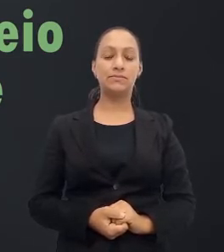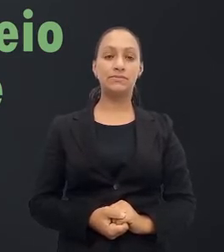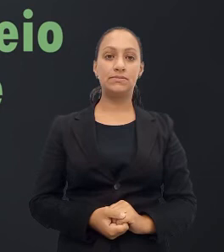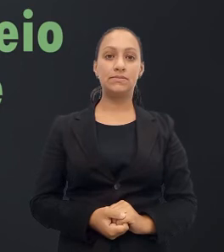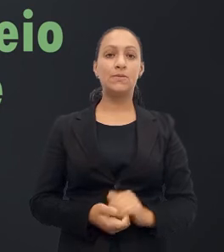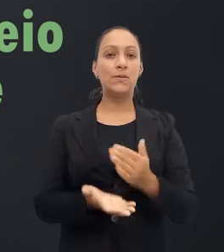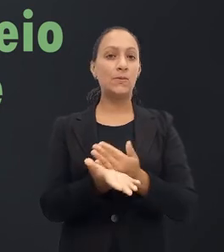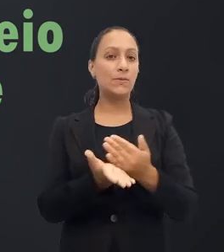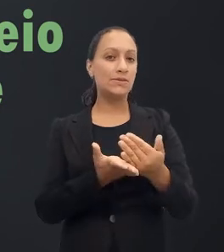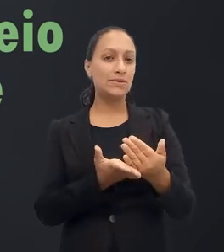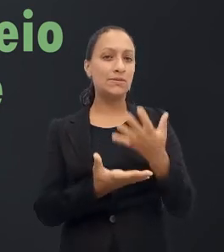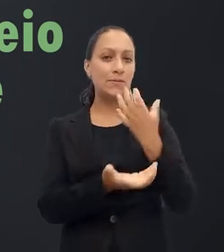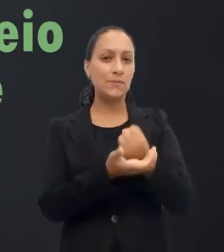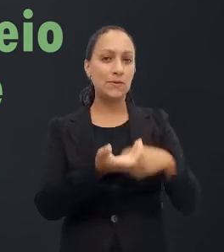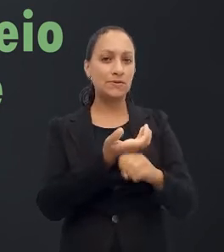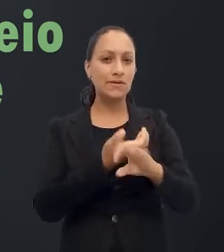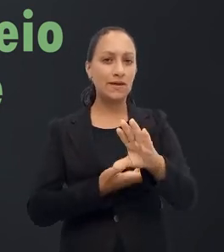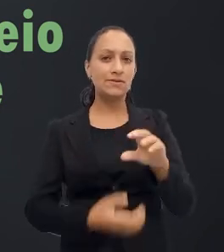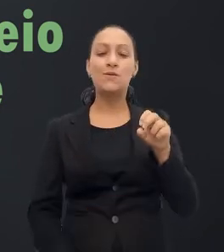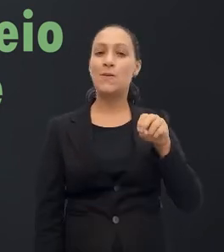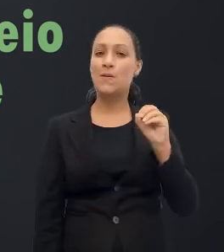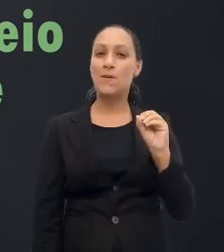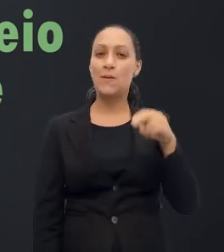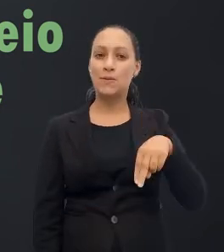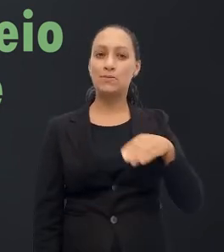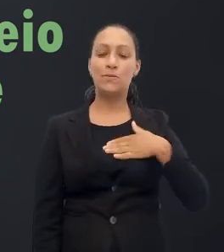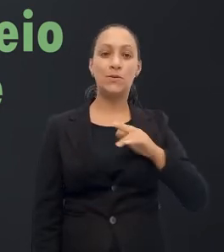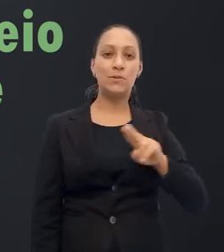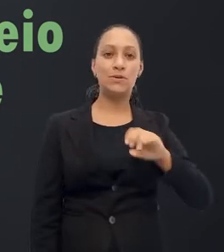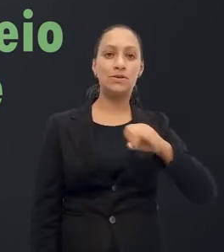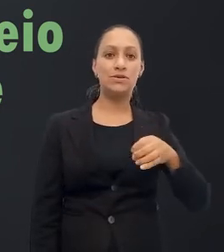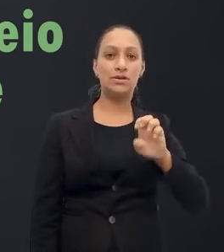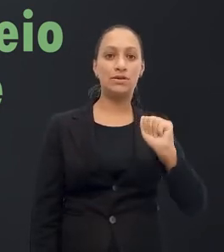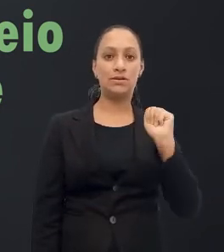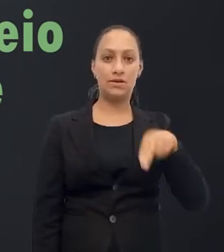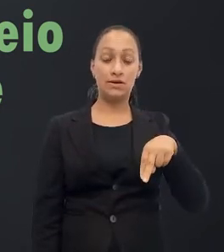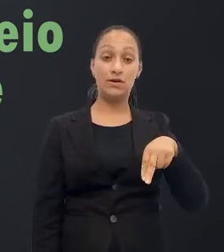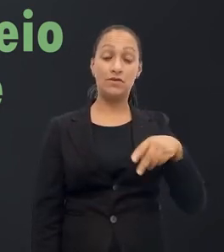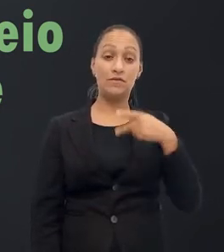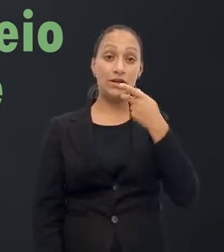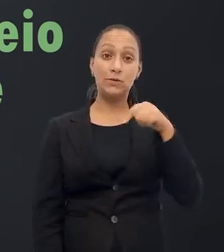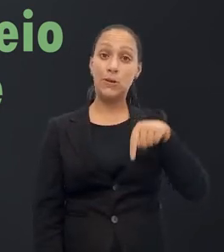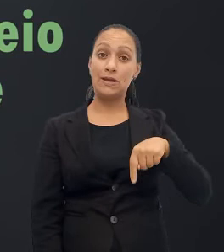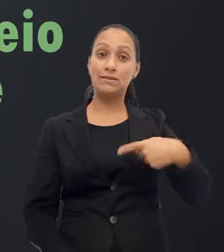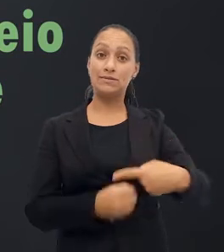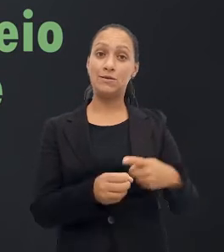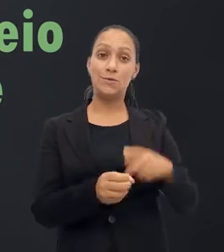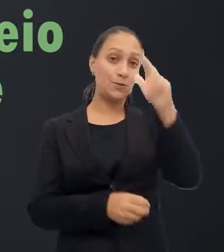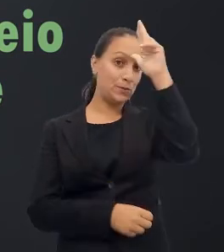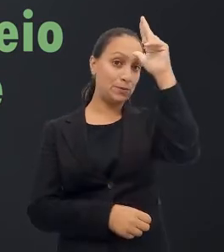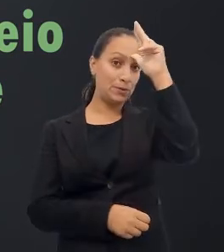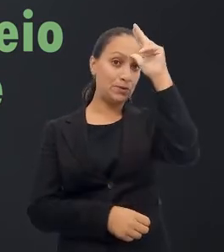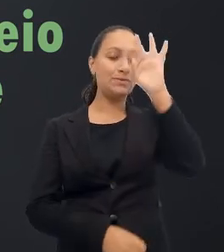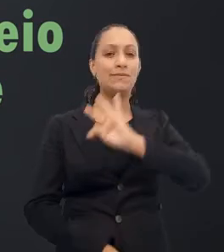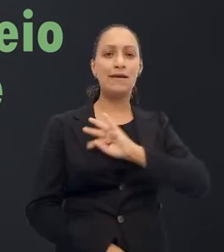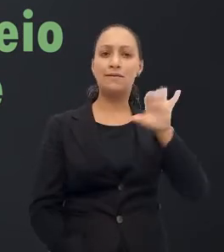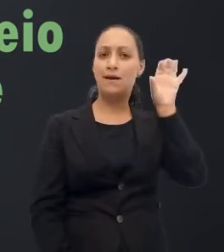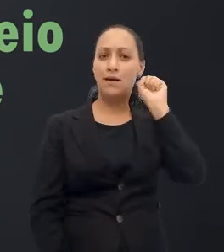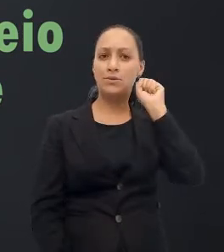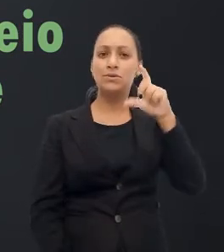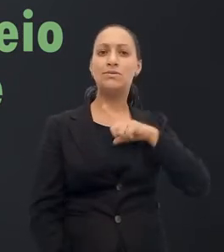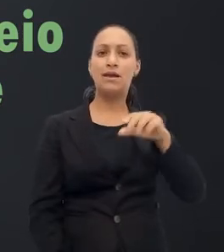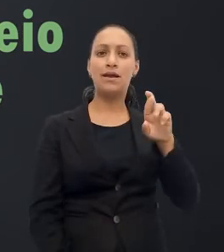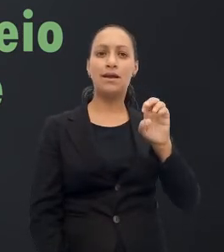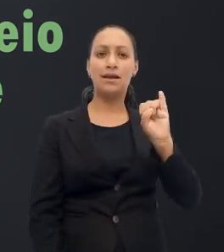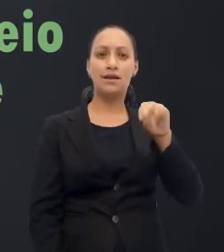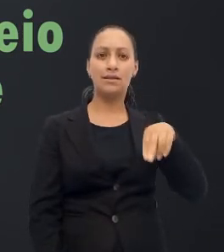Estamos começando mais um Podcast On. Meu nome é Gianluca Coimbra, falando diretamente de Novo Hamburgo. Na nossa técnica de áudio nós temos o